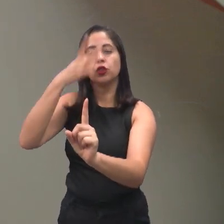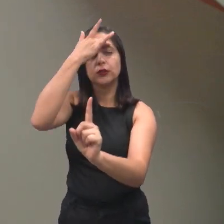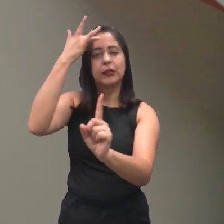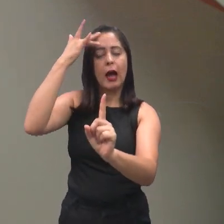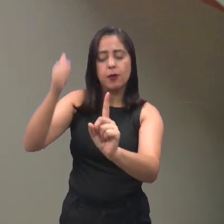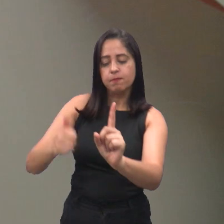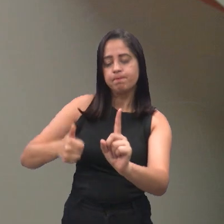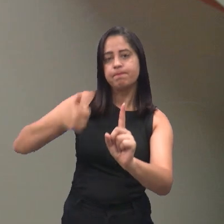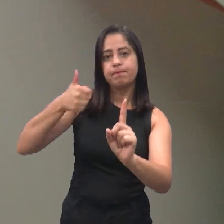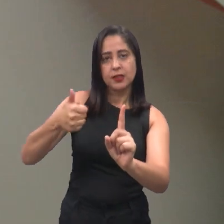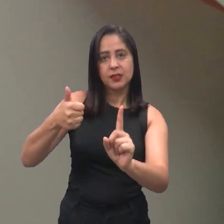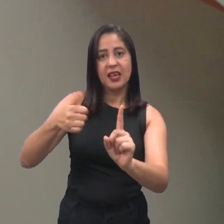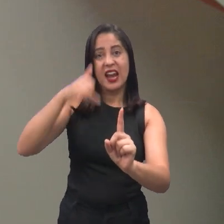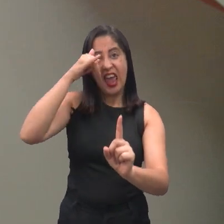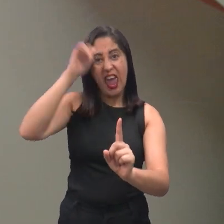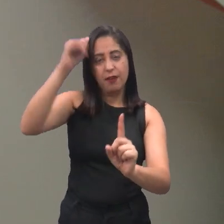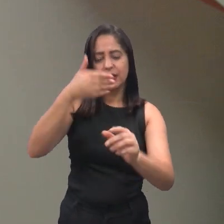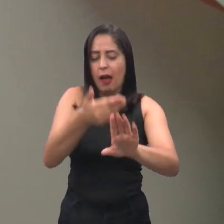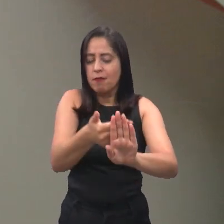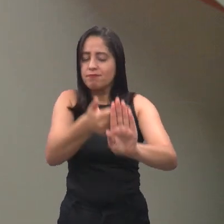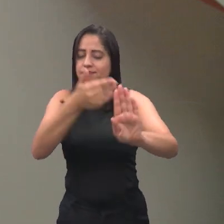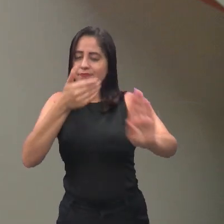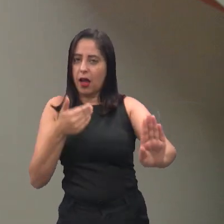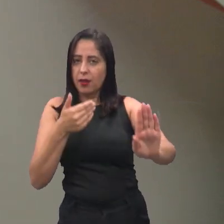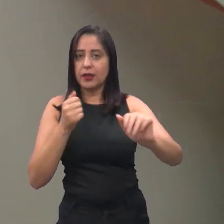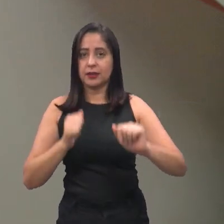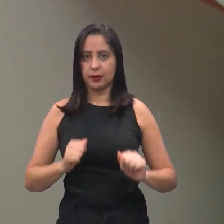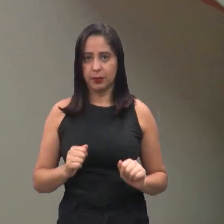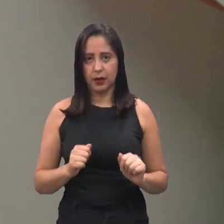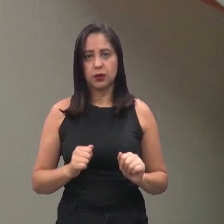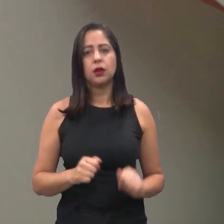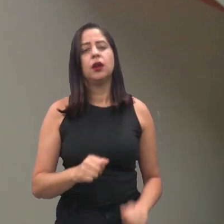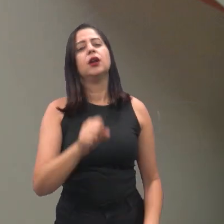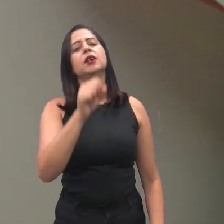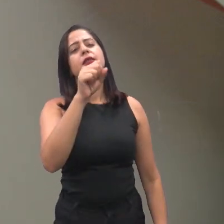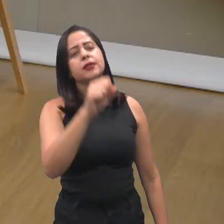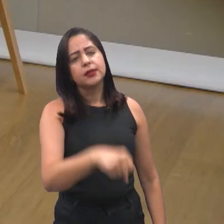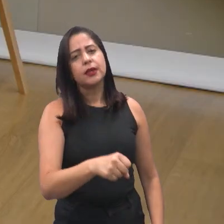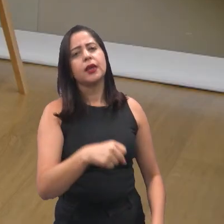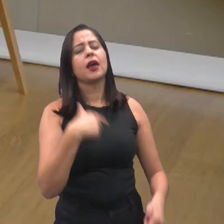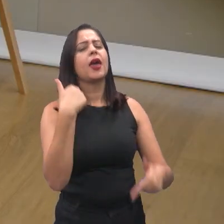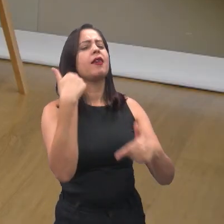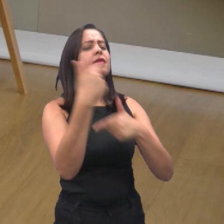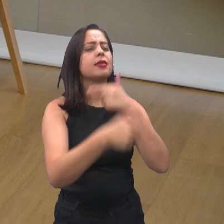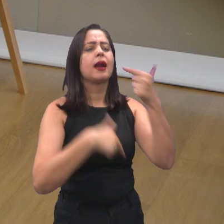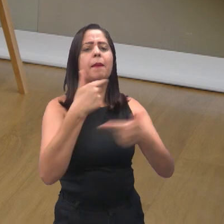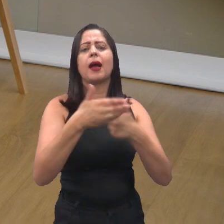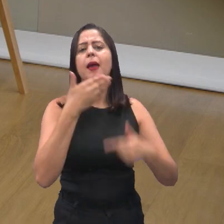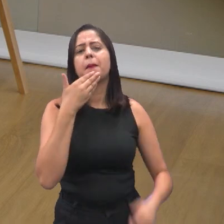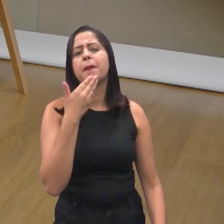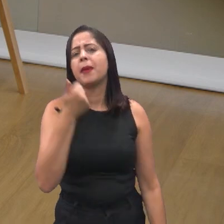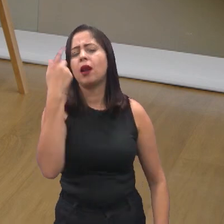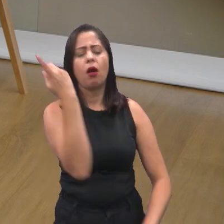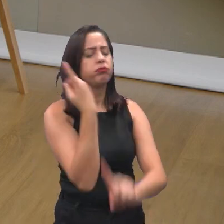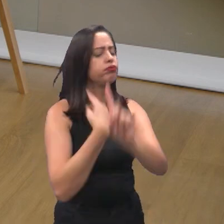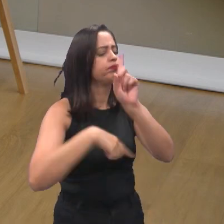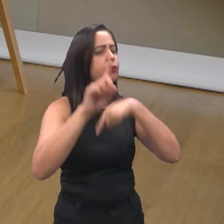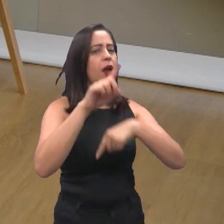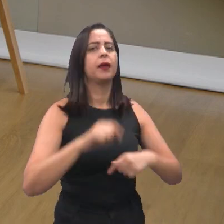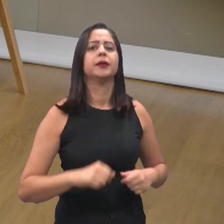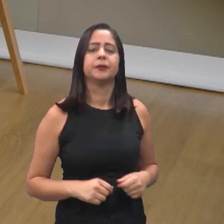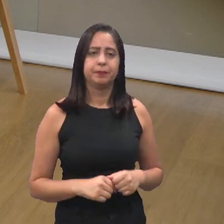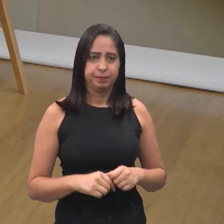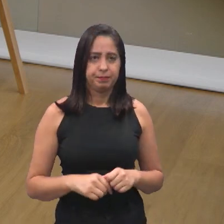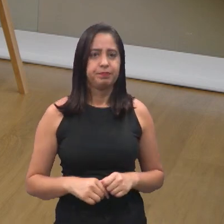redução de afastamentos, aumentando assim a produtividade. Mariana, a gente conversou sobre isso aqui no intervalo,